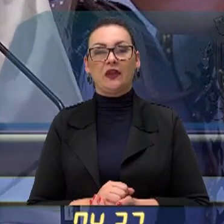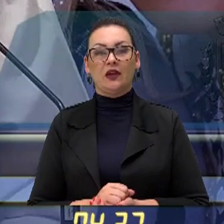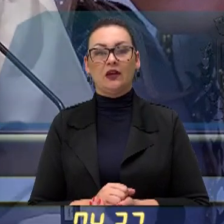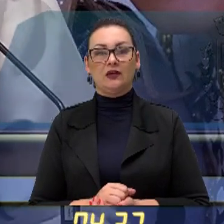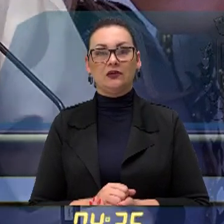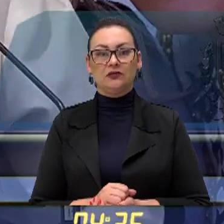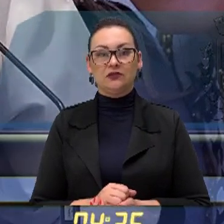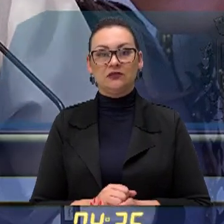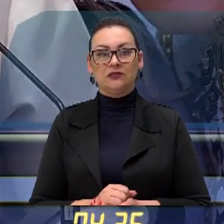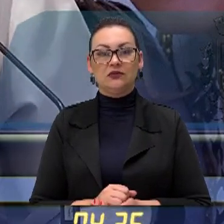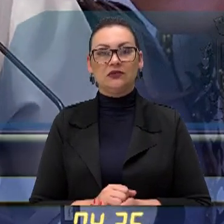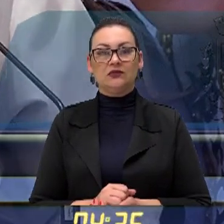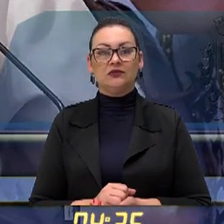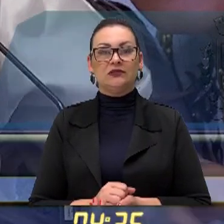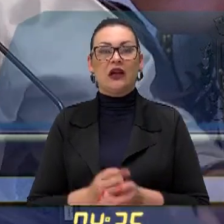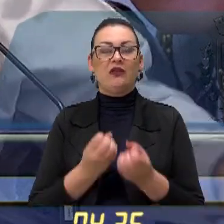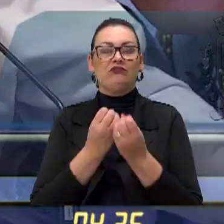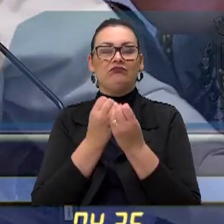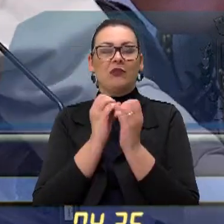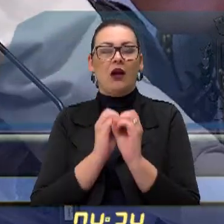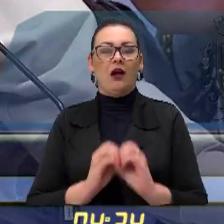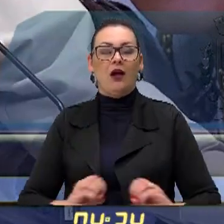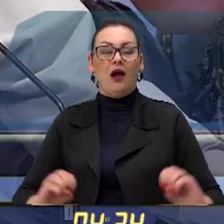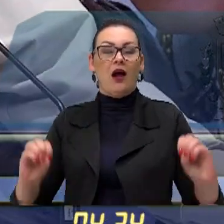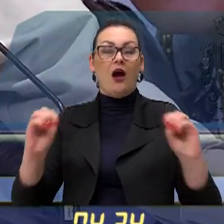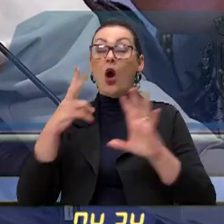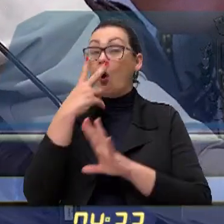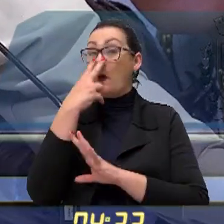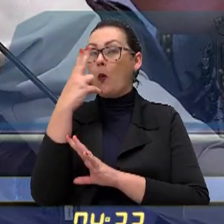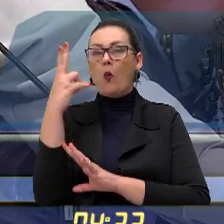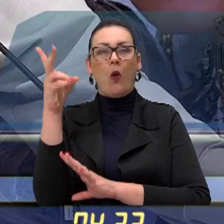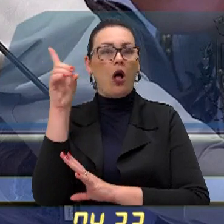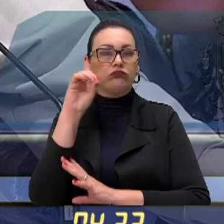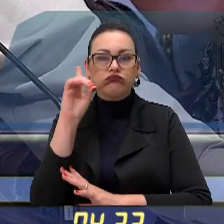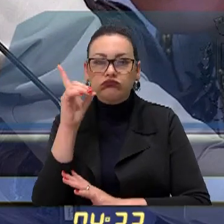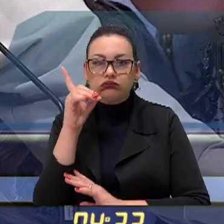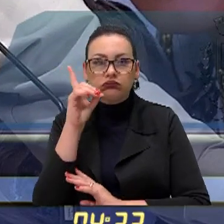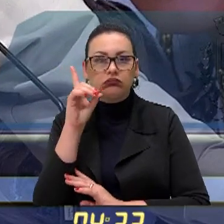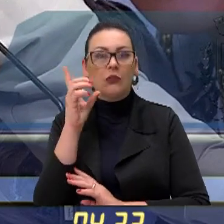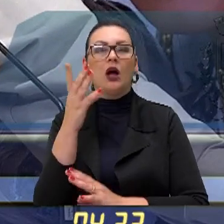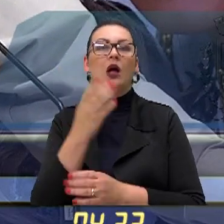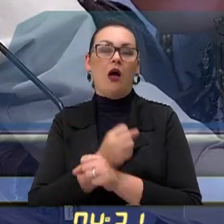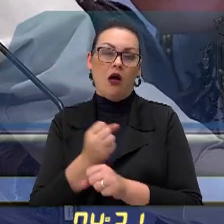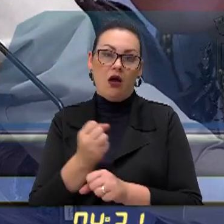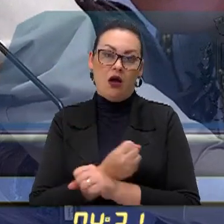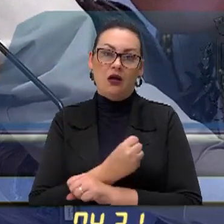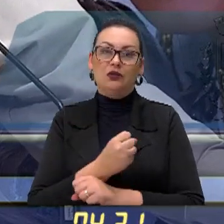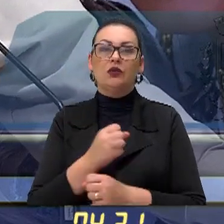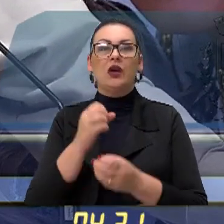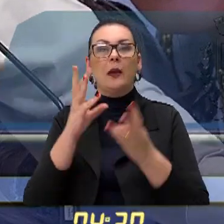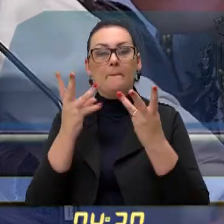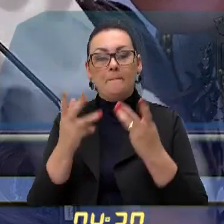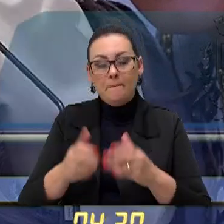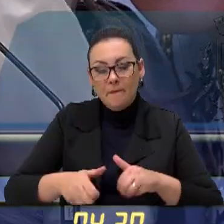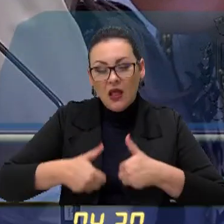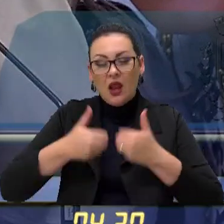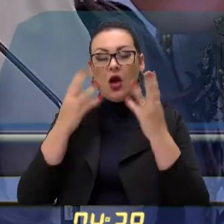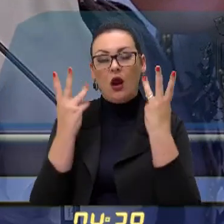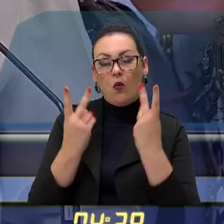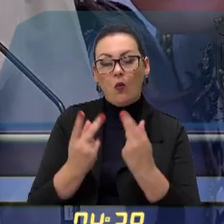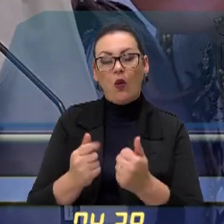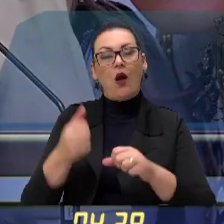E um verdadeiro show, como tem acontecido todos os anos, e que se aperfeiçoa, aliás, a cada